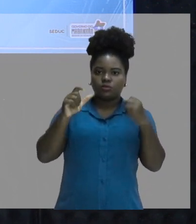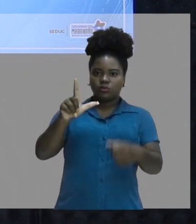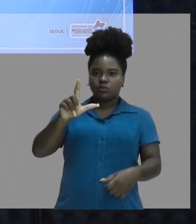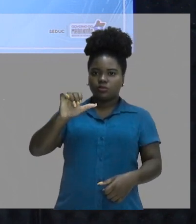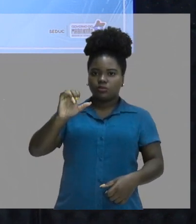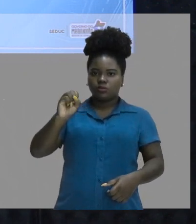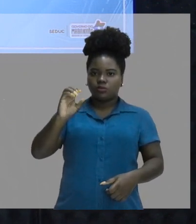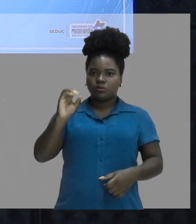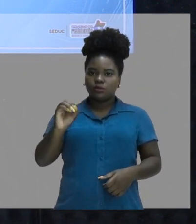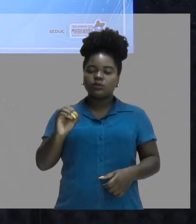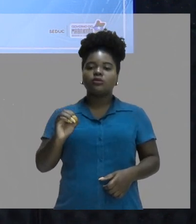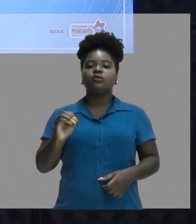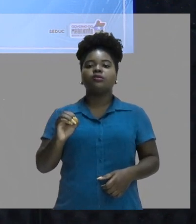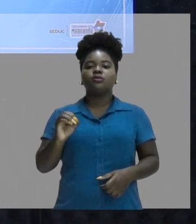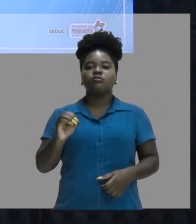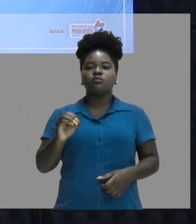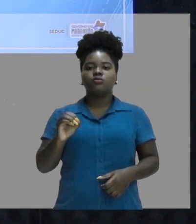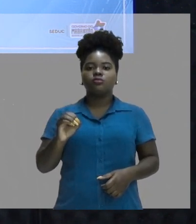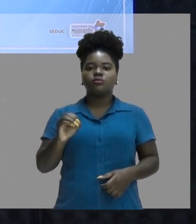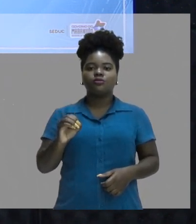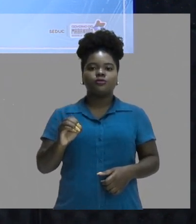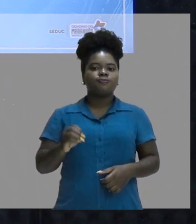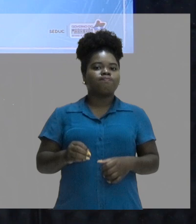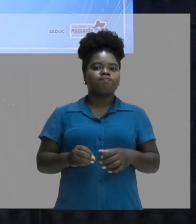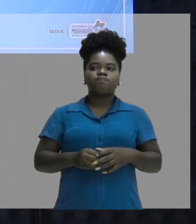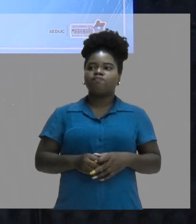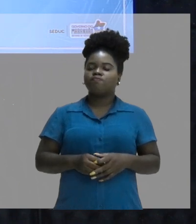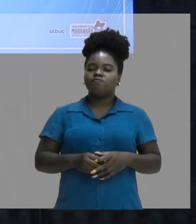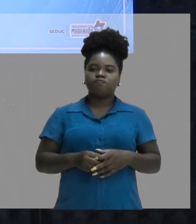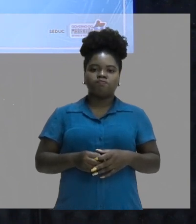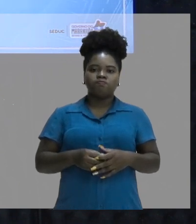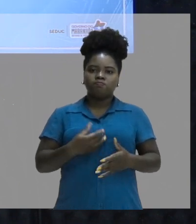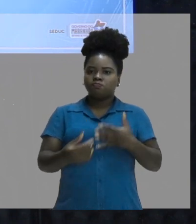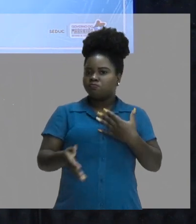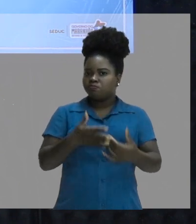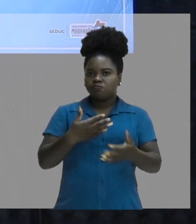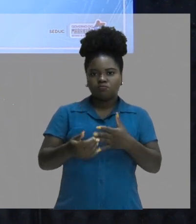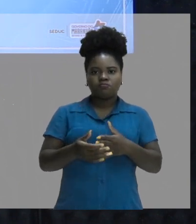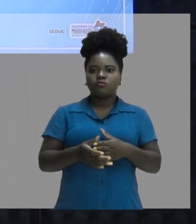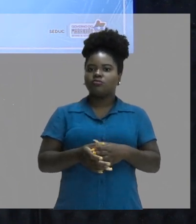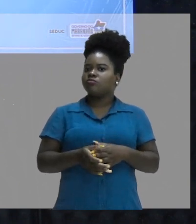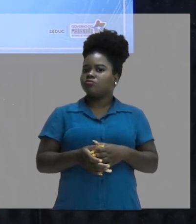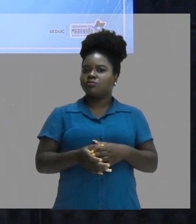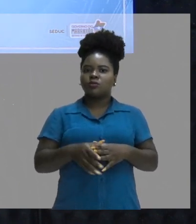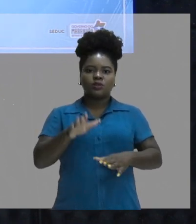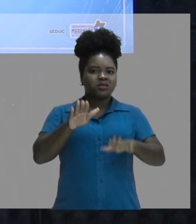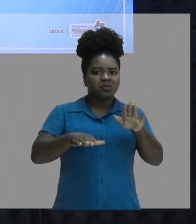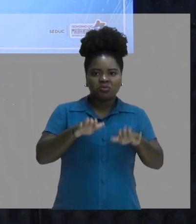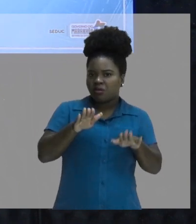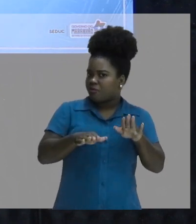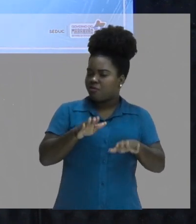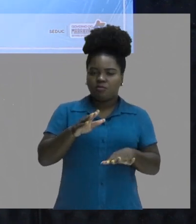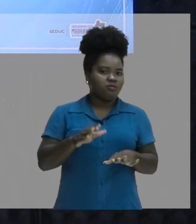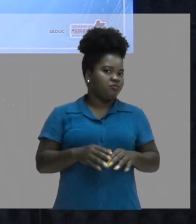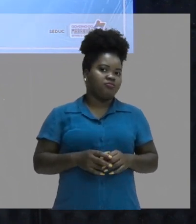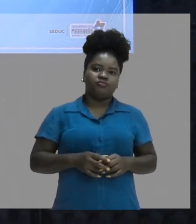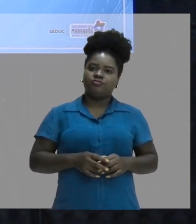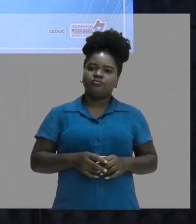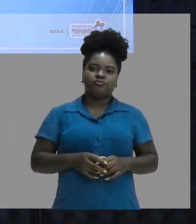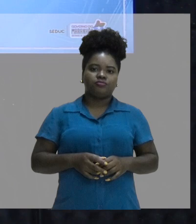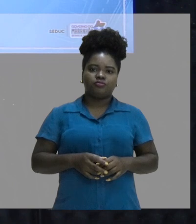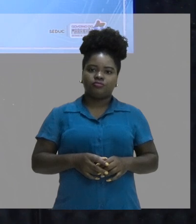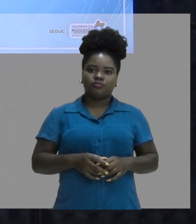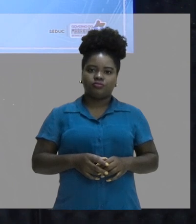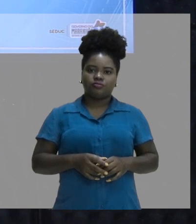Ação involuntária. Não depende do meu comando para que ele faça movimento. São músculos que são